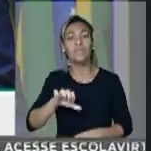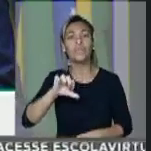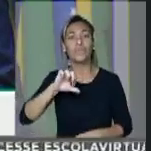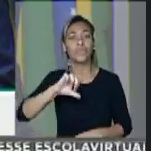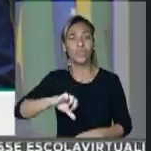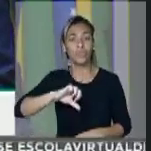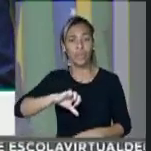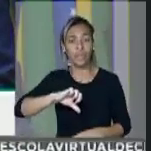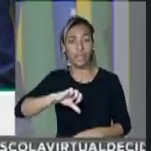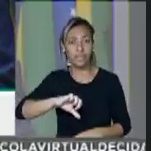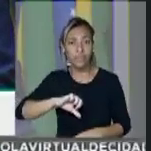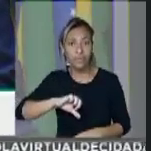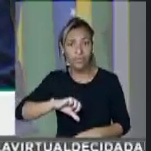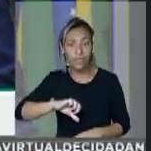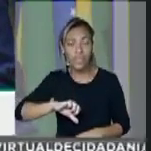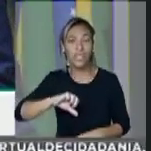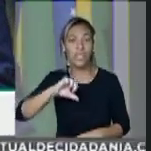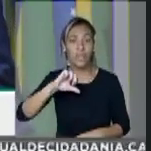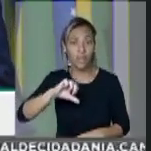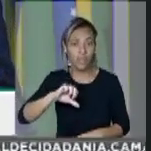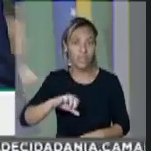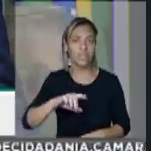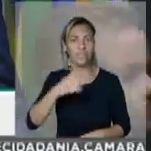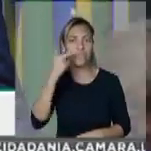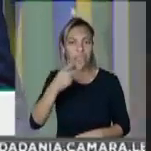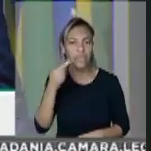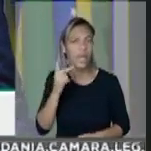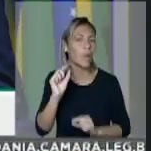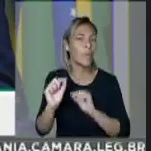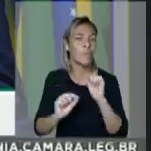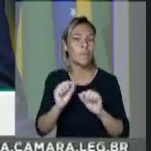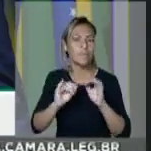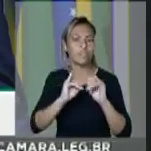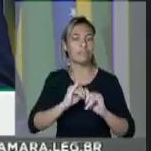9, obrigado, respeitou regimento. 9 dizem